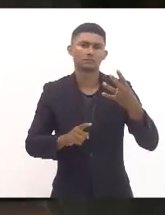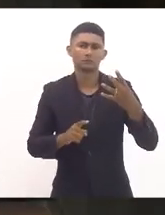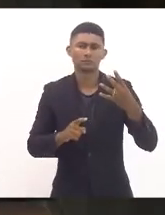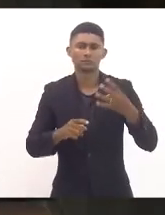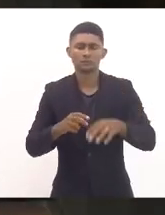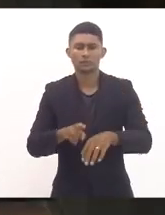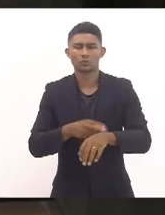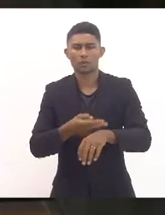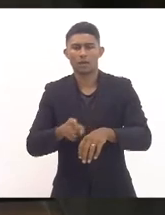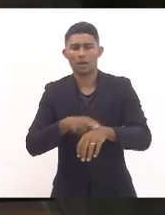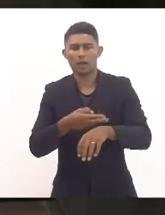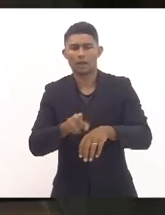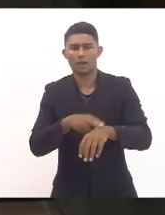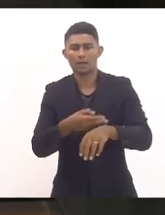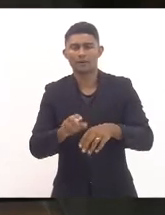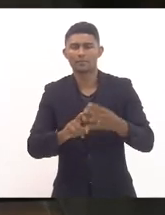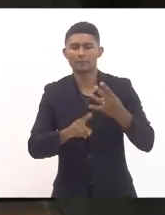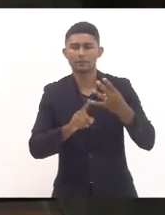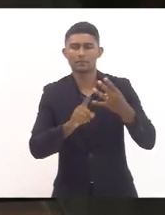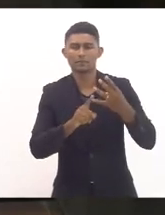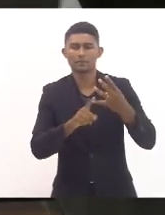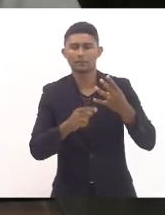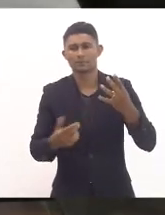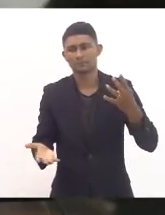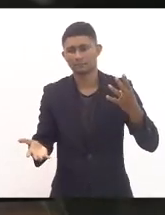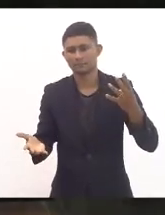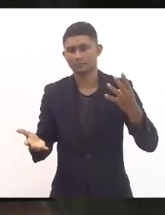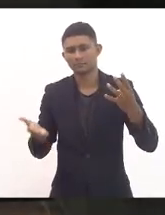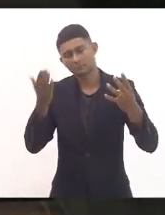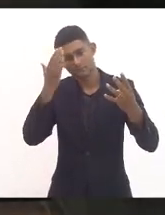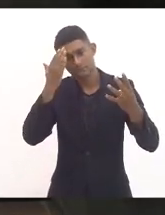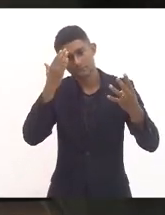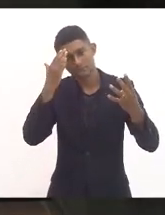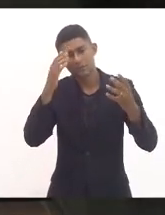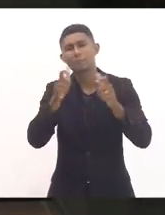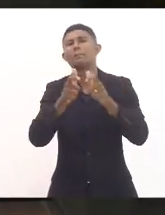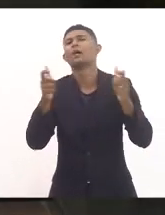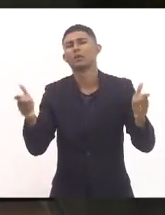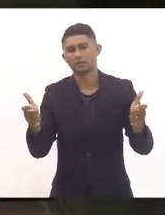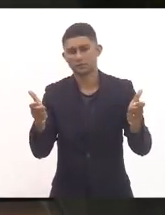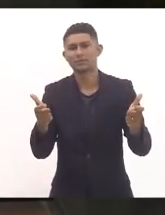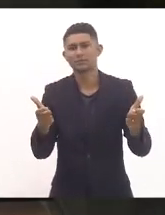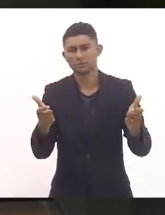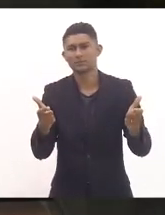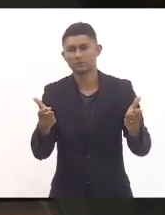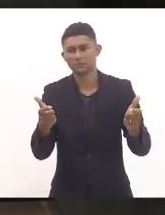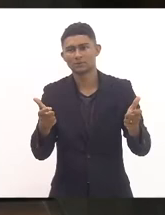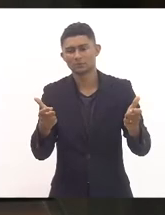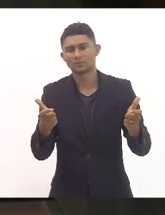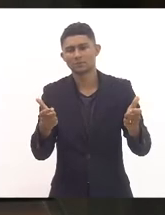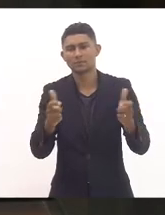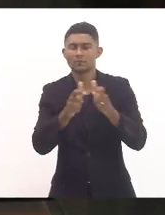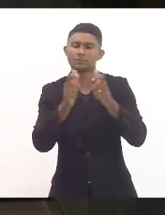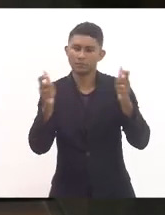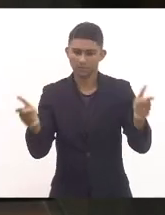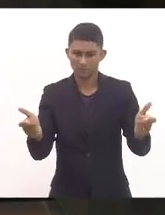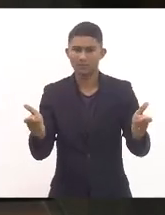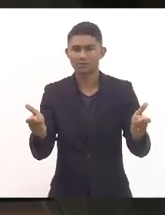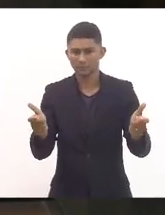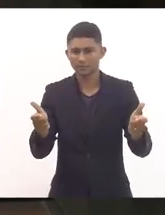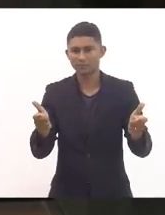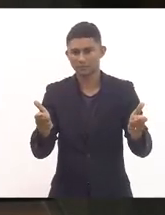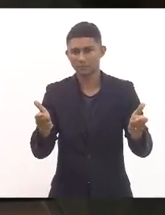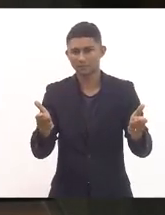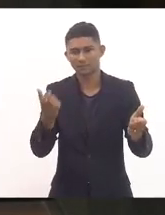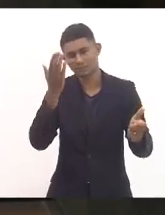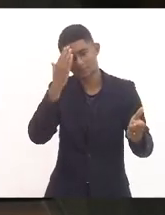Chocolates, de uma maneira geral. que a grande maioria, principalmente aqueles